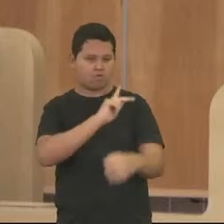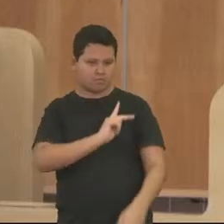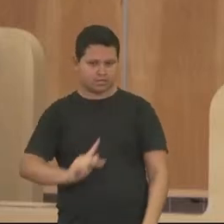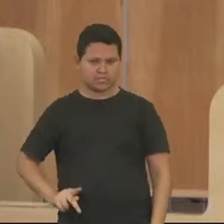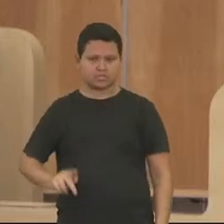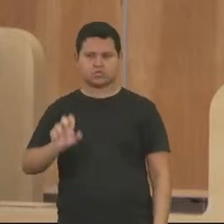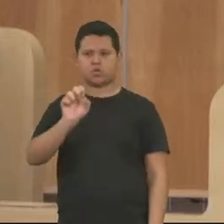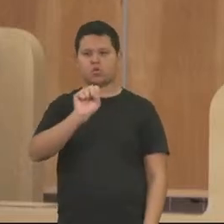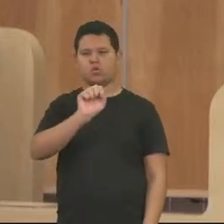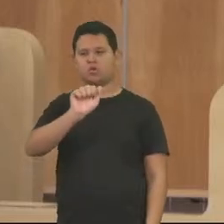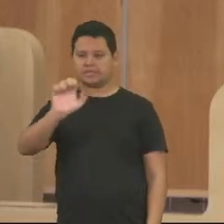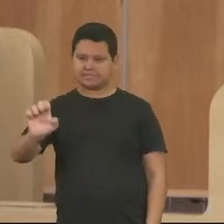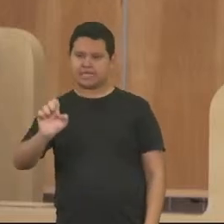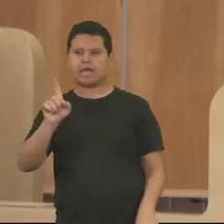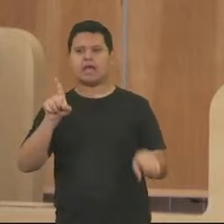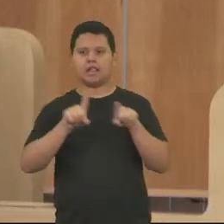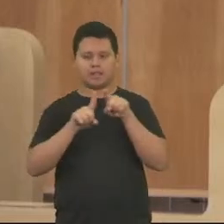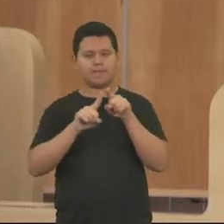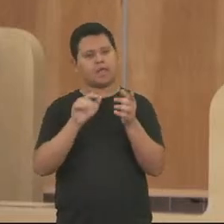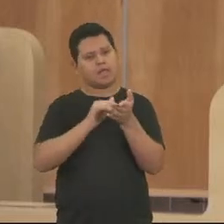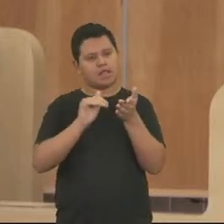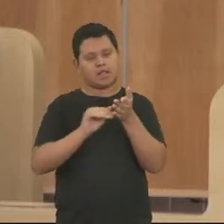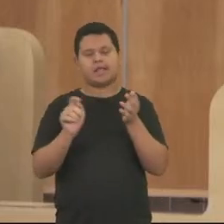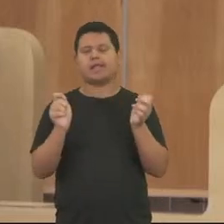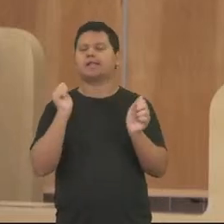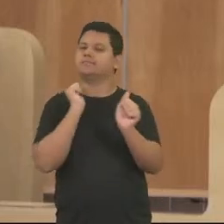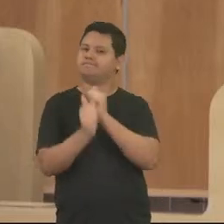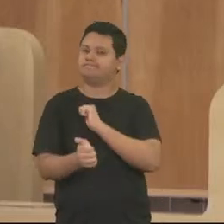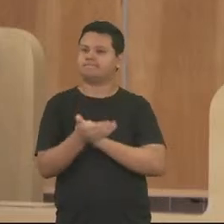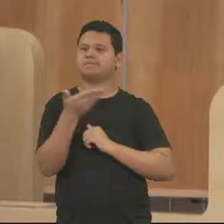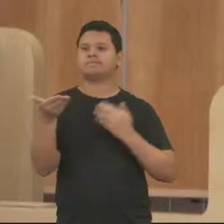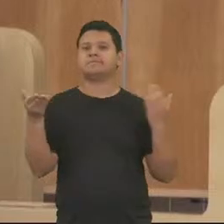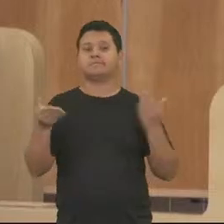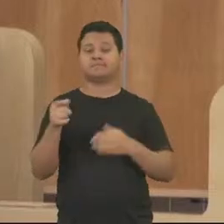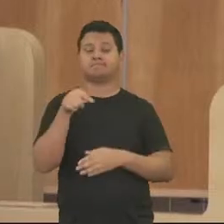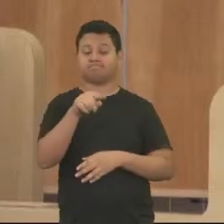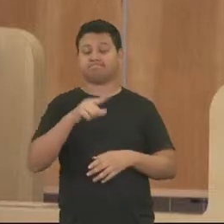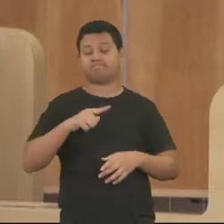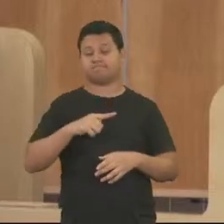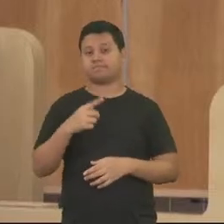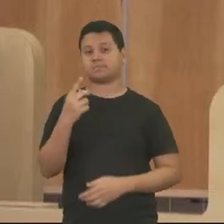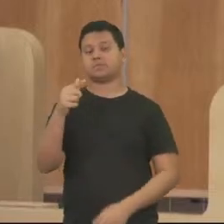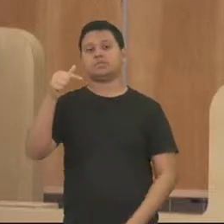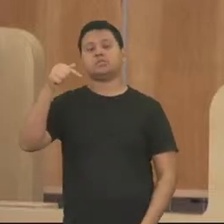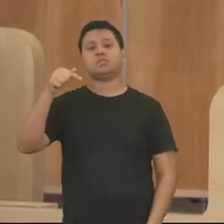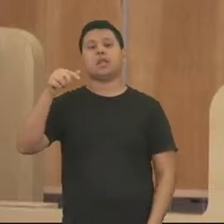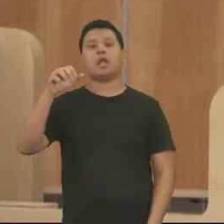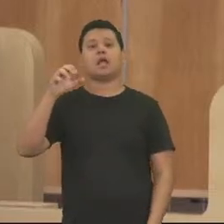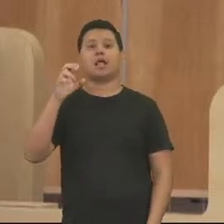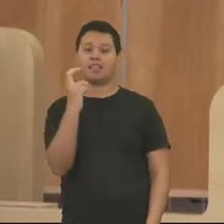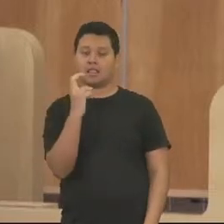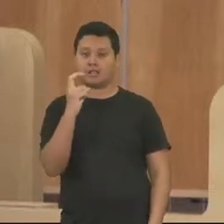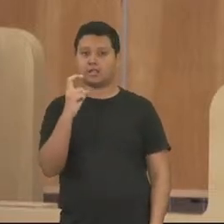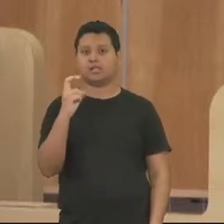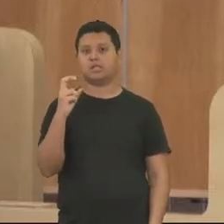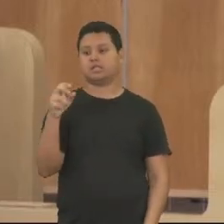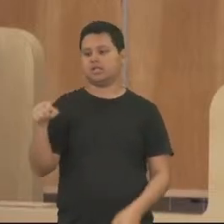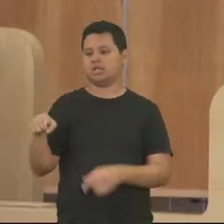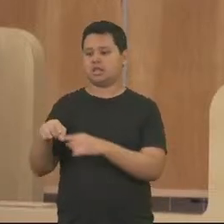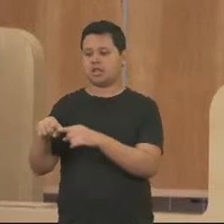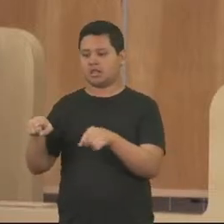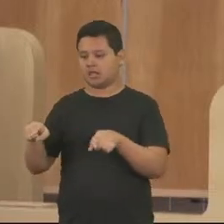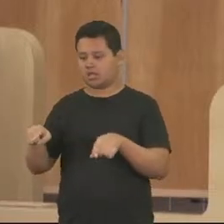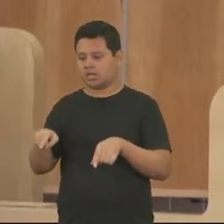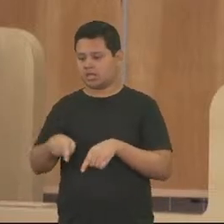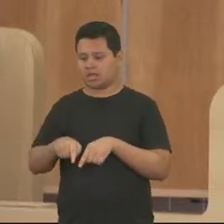conversar também com o Dude, nosso secretário de esportes, e hoje nós temos 75 espaços esportivos